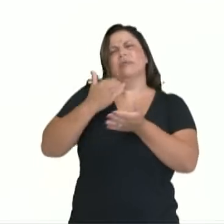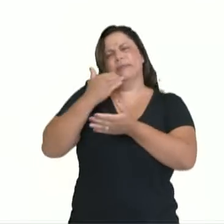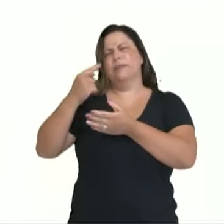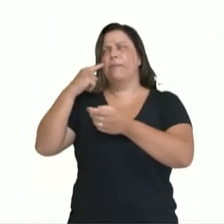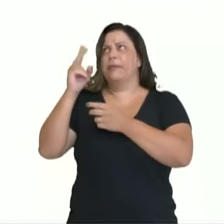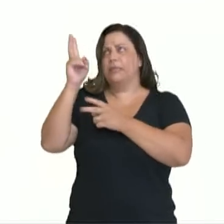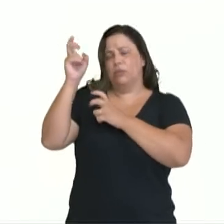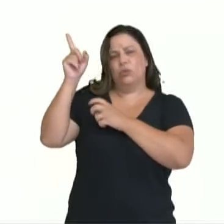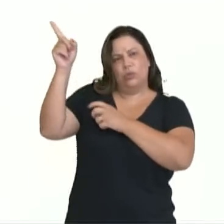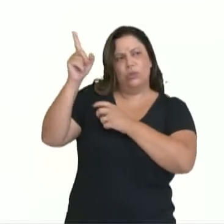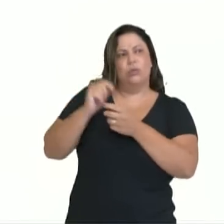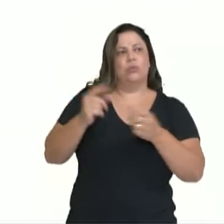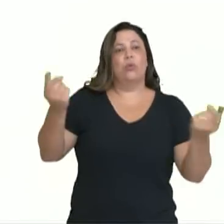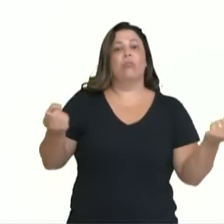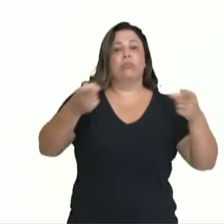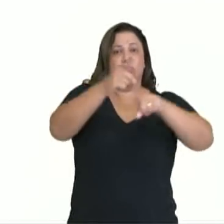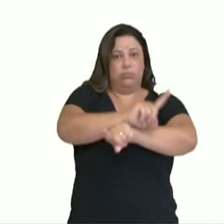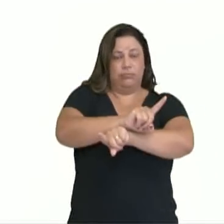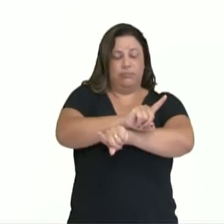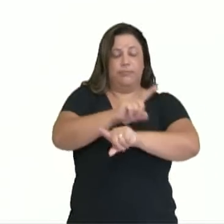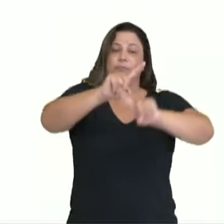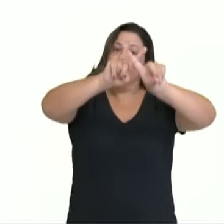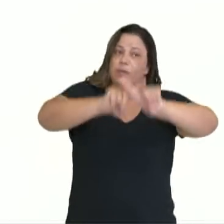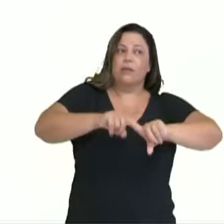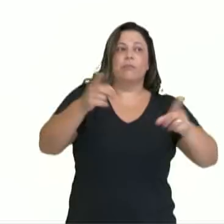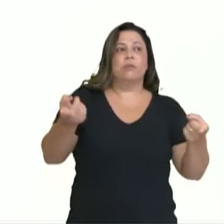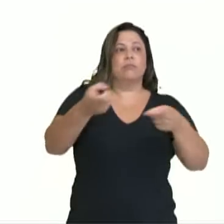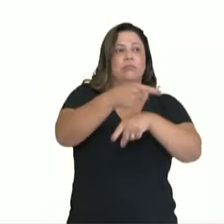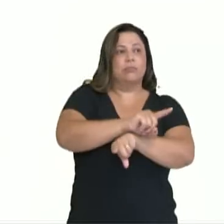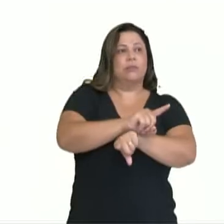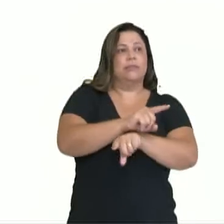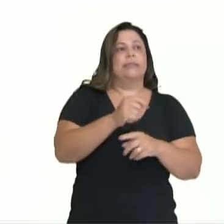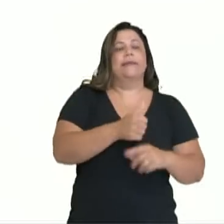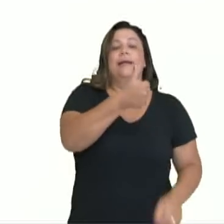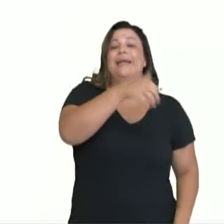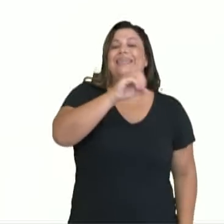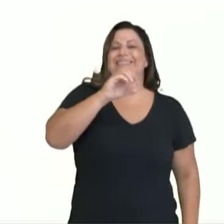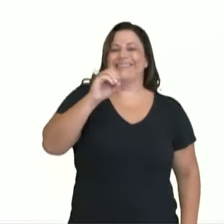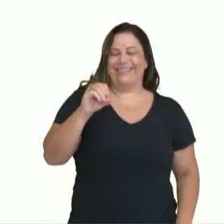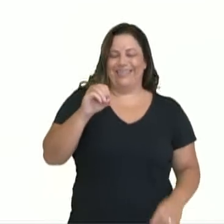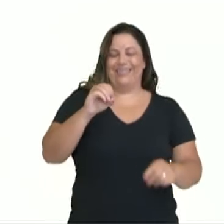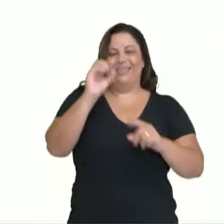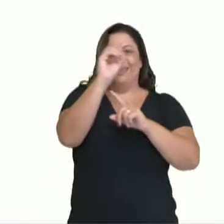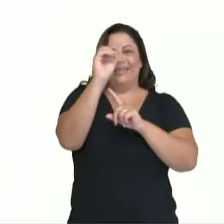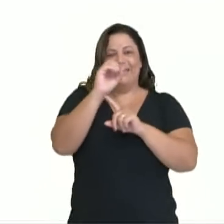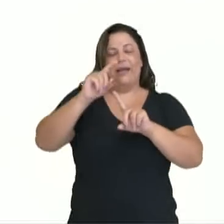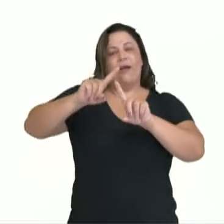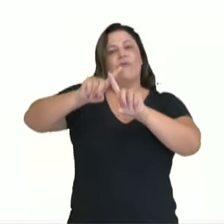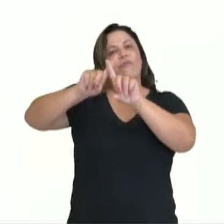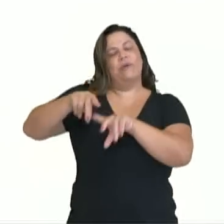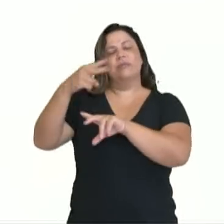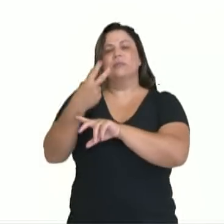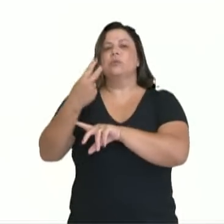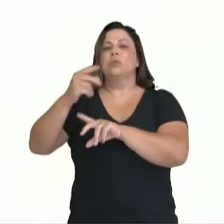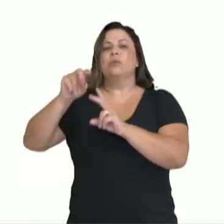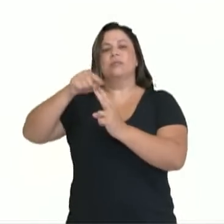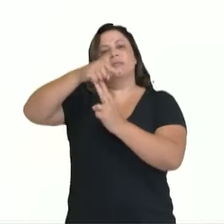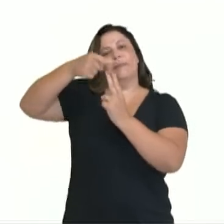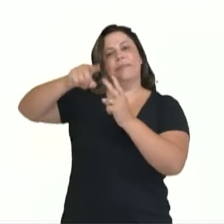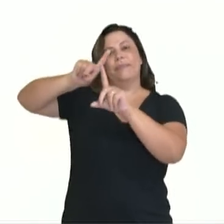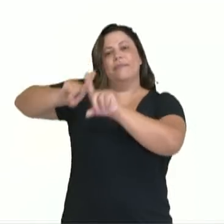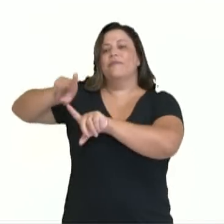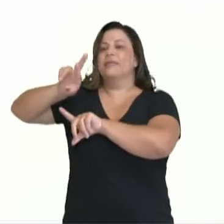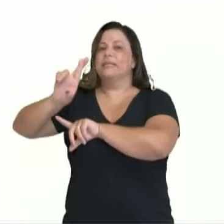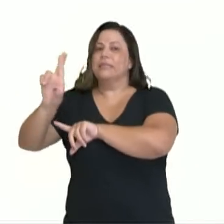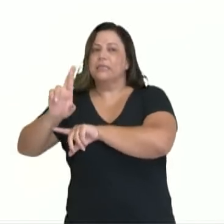multiplicar cruzado, tá? 360 vezes x é igual a 100 graus vezes 2 vezes π vezes r. O x é o que eu quero descobrir, então